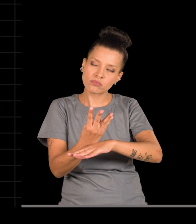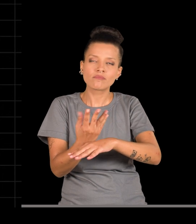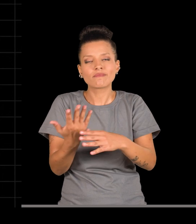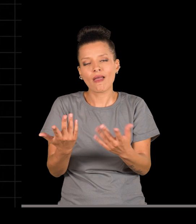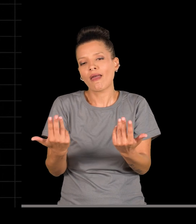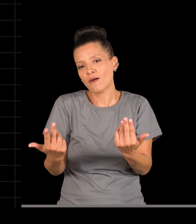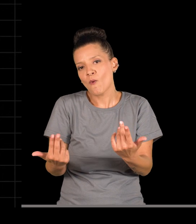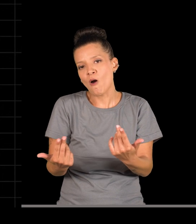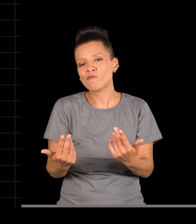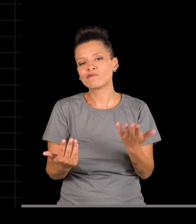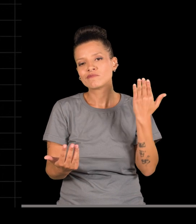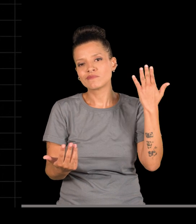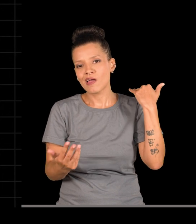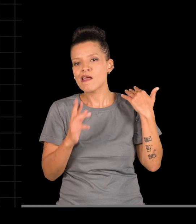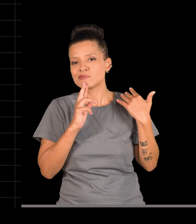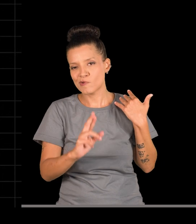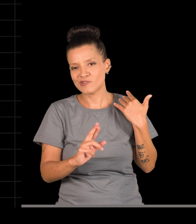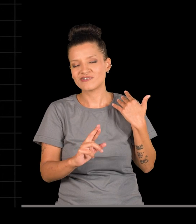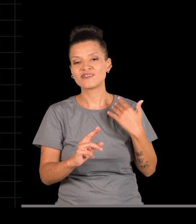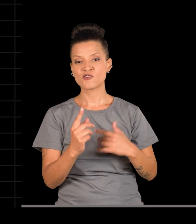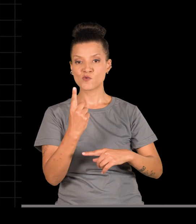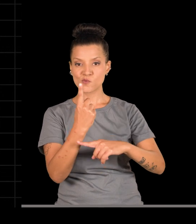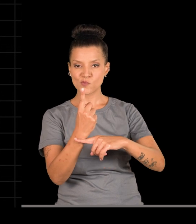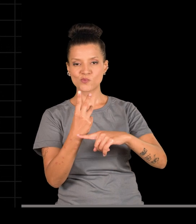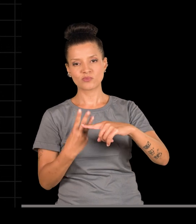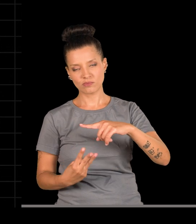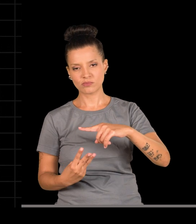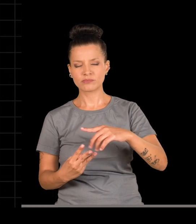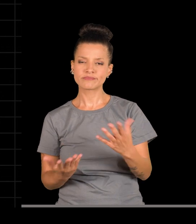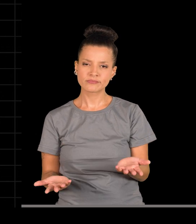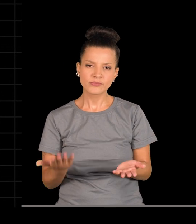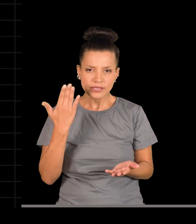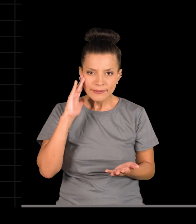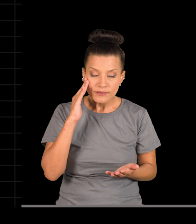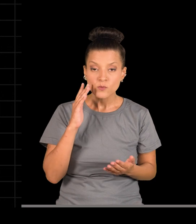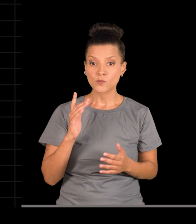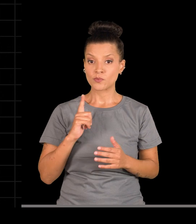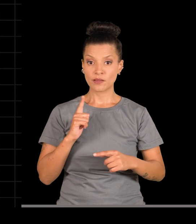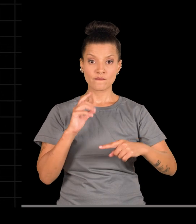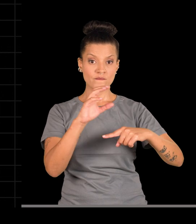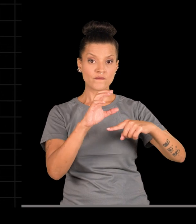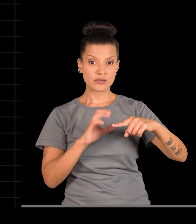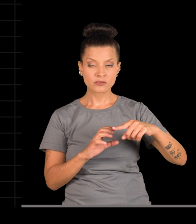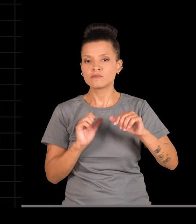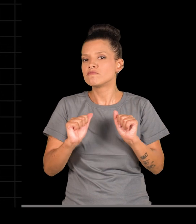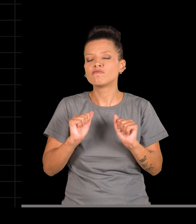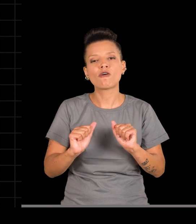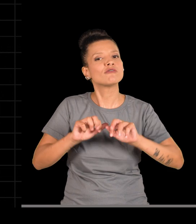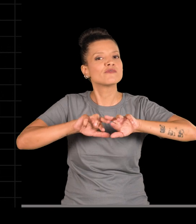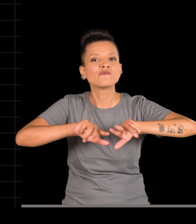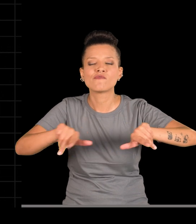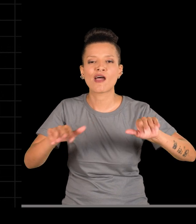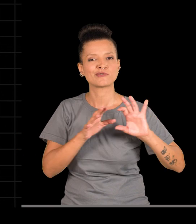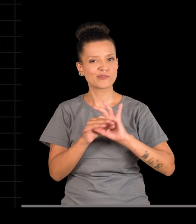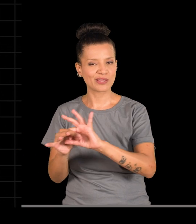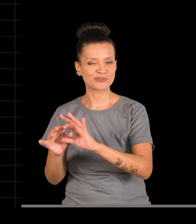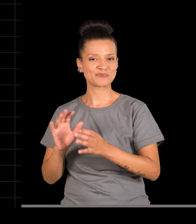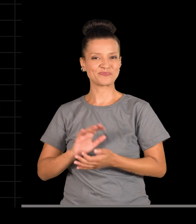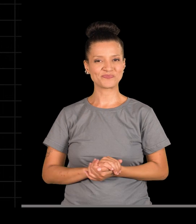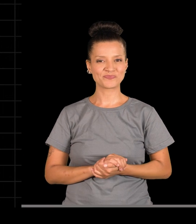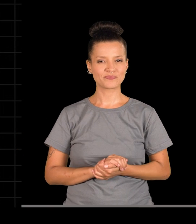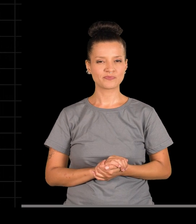a mesma fração que eu obtive aí nos outros exemplos, né, nos outros contextos. Então, a gente viu aí vários contextos em que as frações